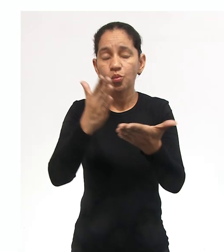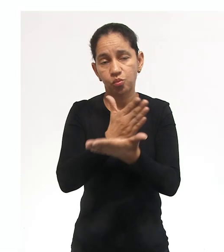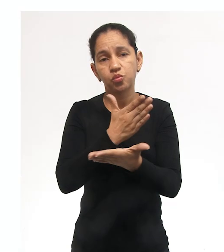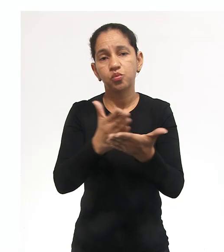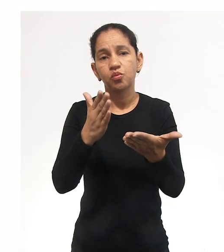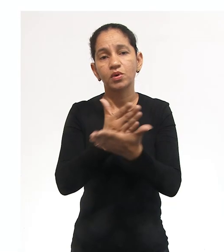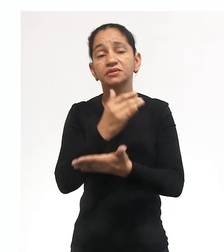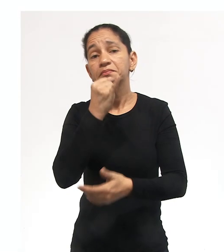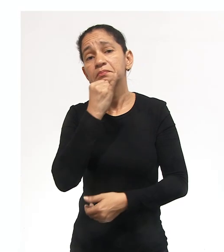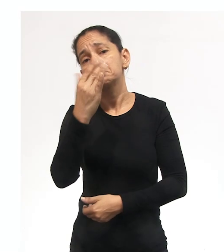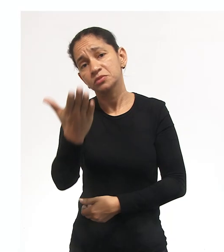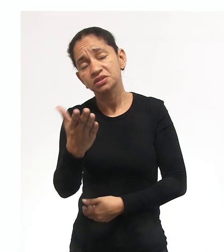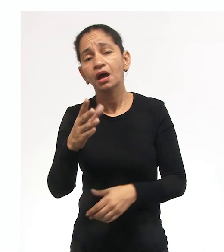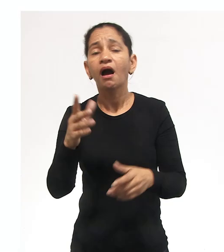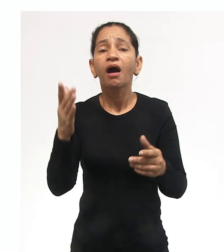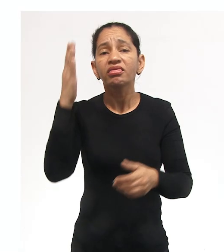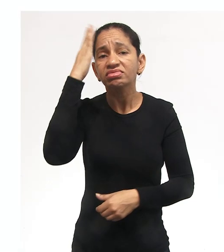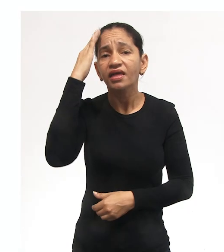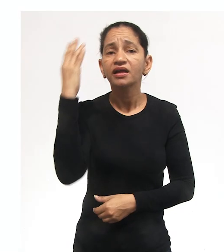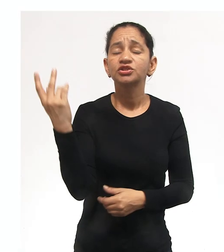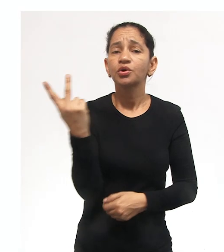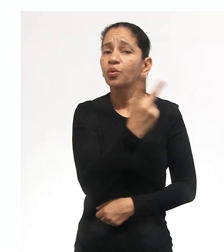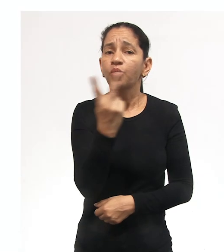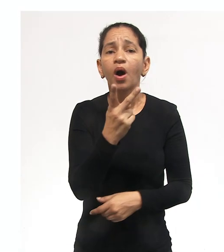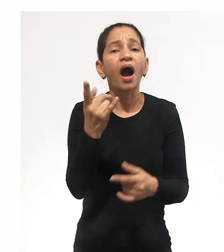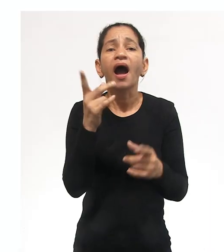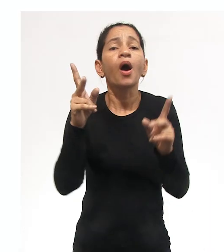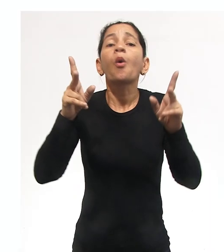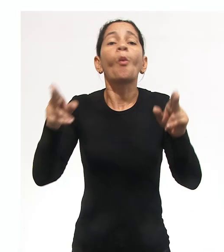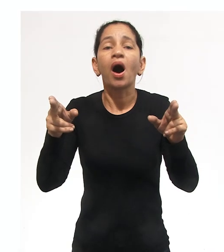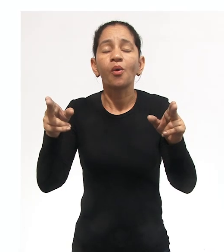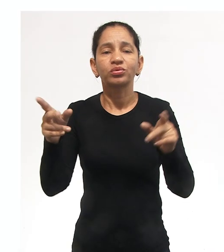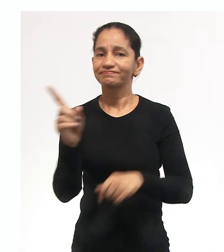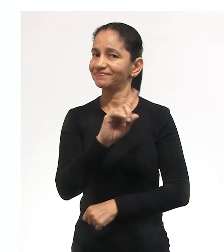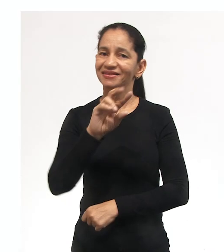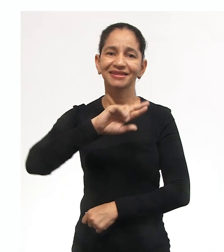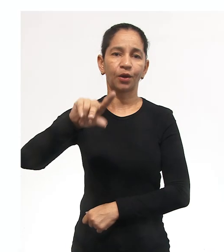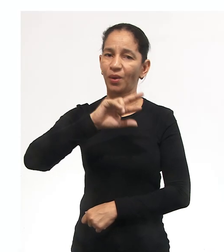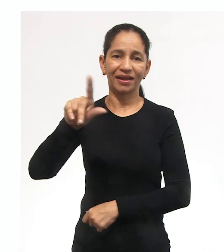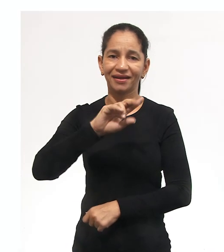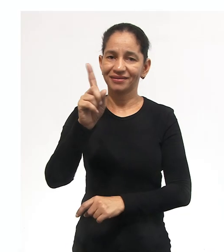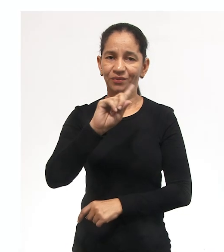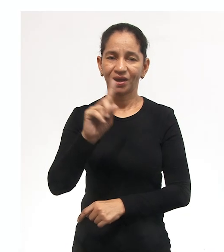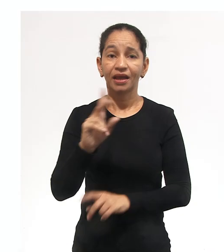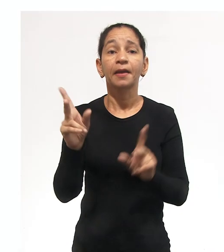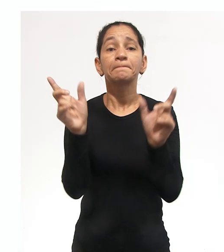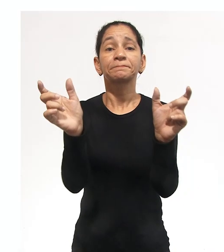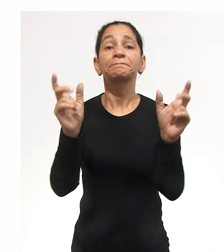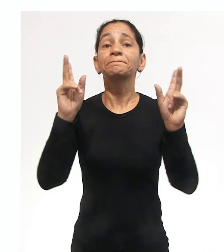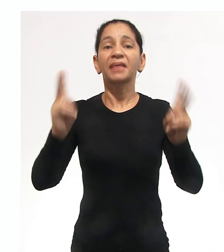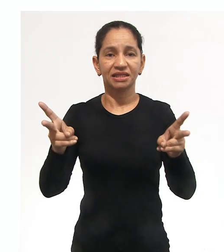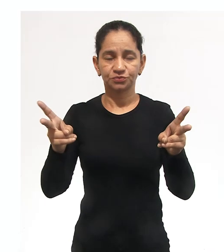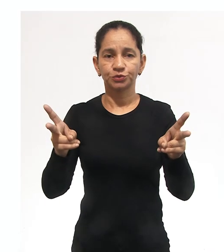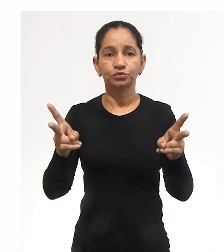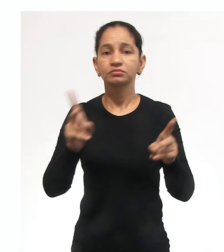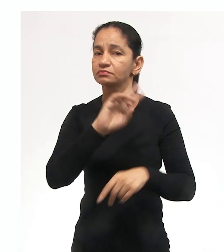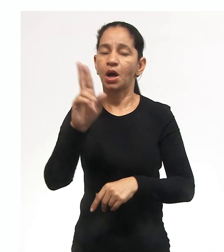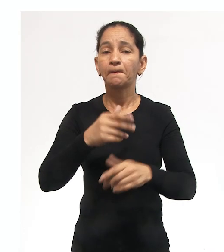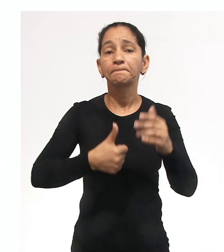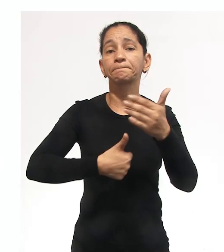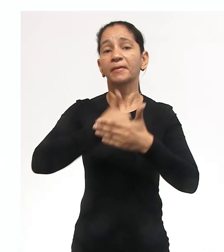alguns possuem o entendimento que são coisas iguais, não são, são diferentes. Vamos dizer que um é